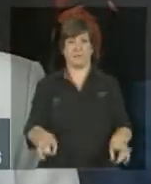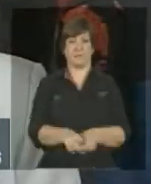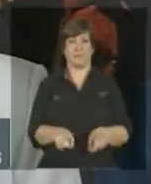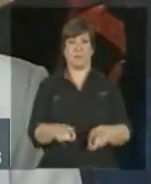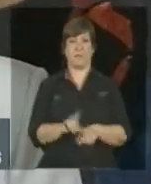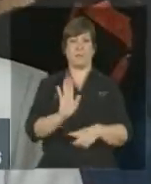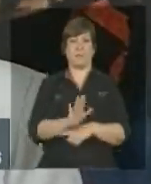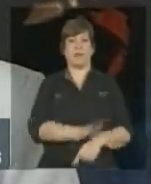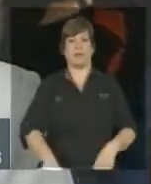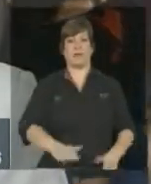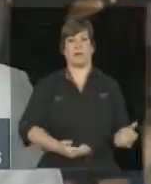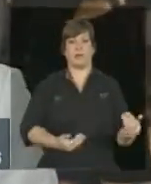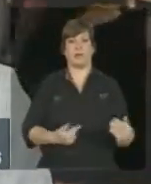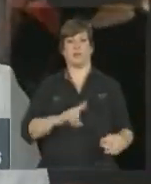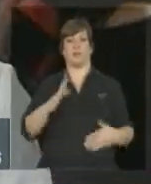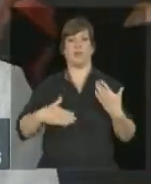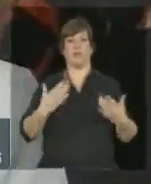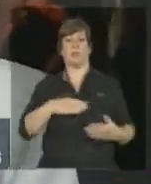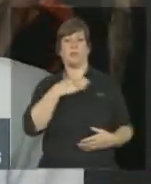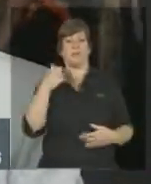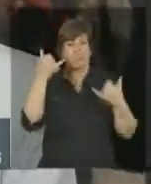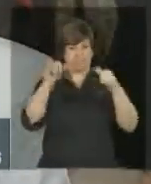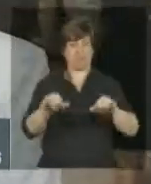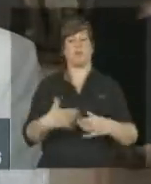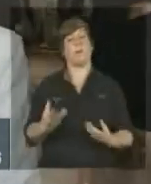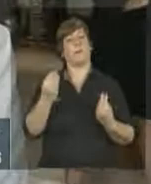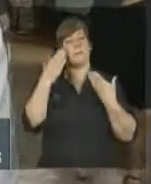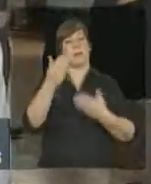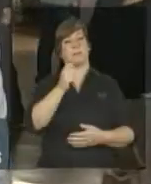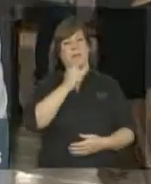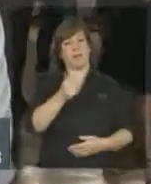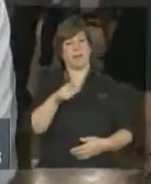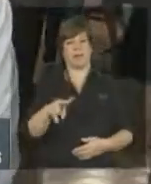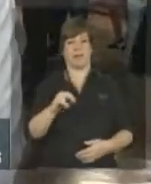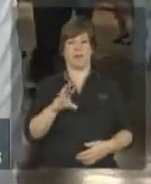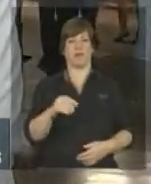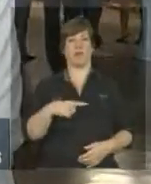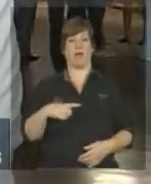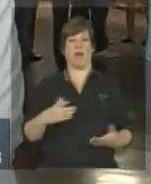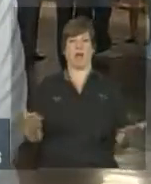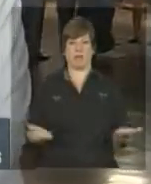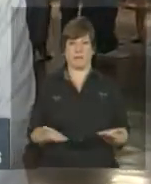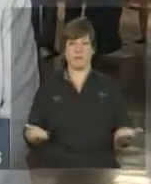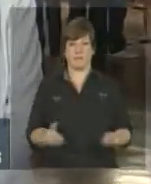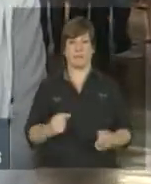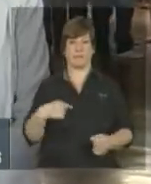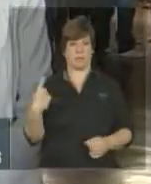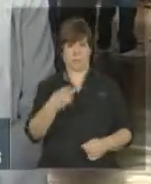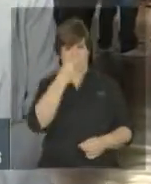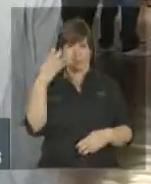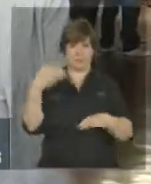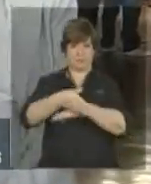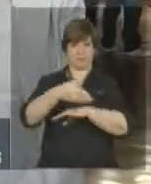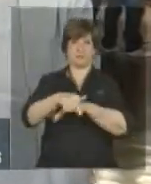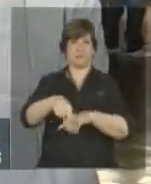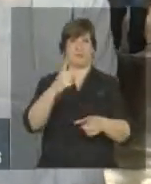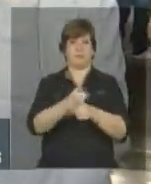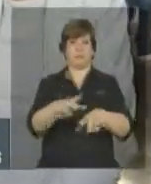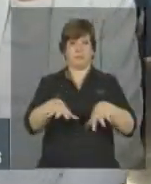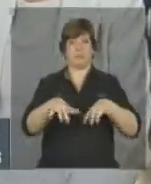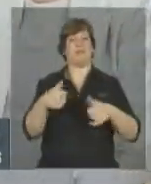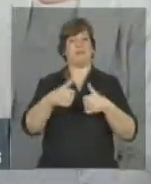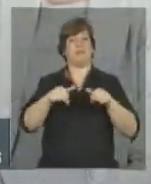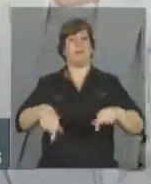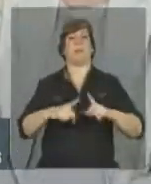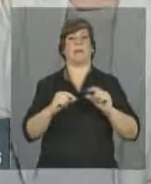para Crianças e Adolescentes Ameaçados de Morte. Muito obrigada pela entrevista ao vivo, ministra. Bom, os participantes desse encontro ficam